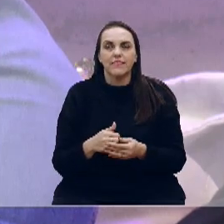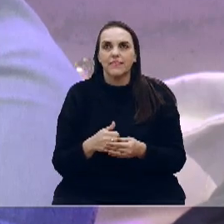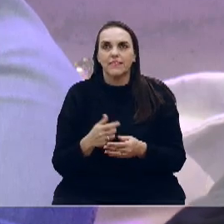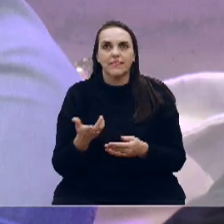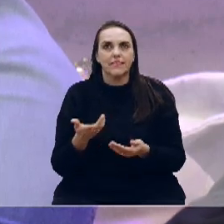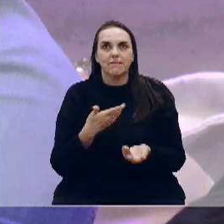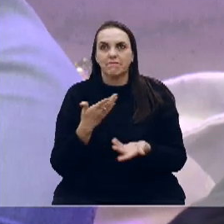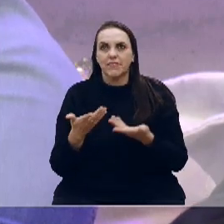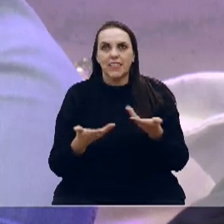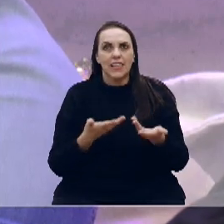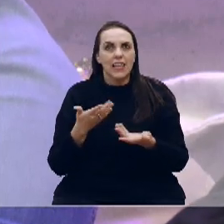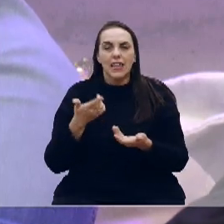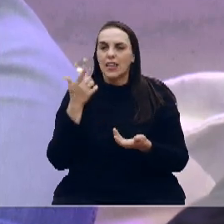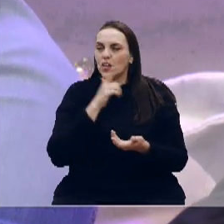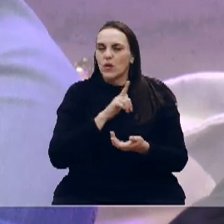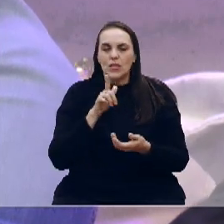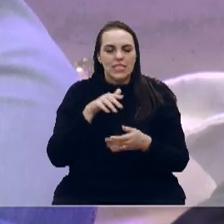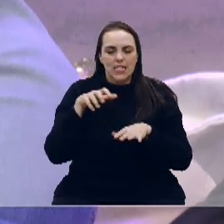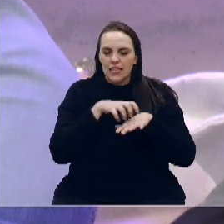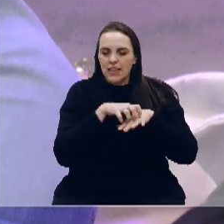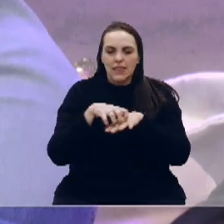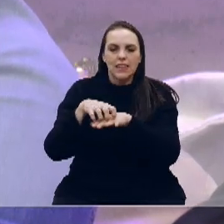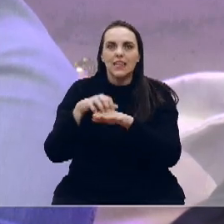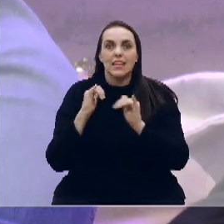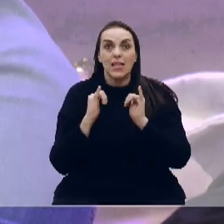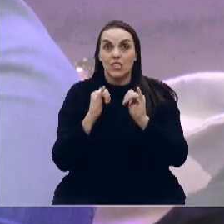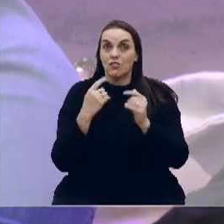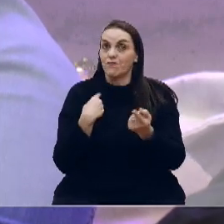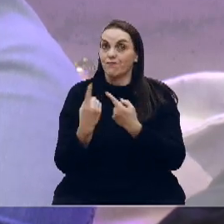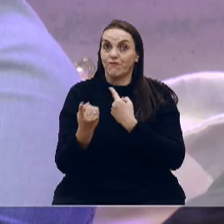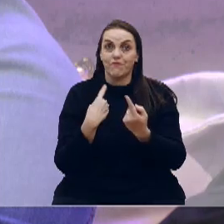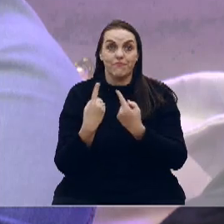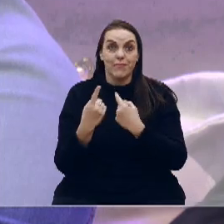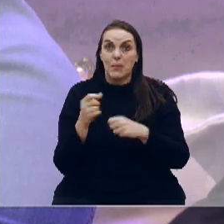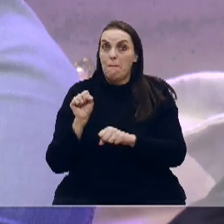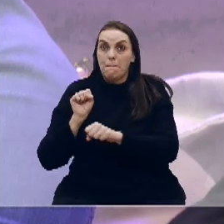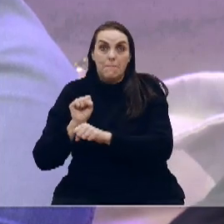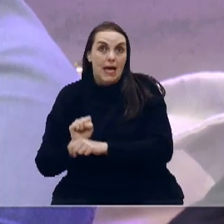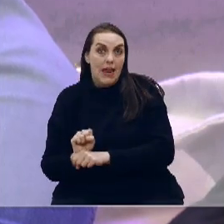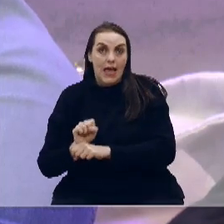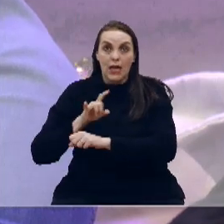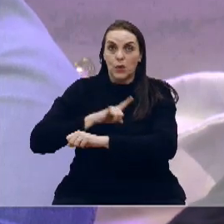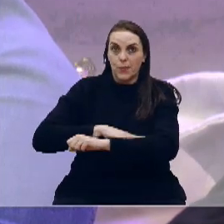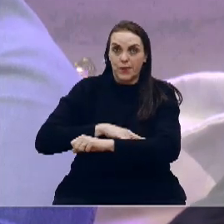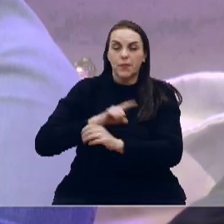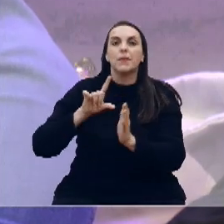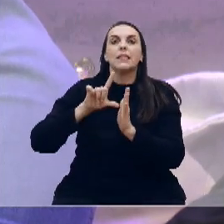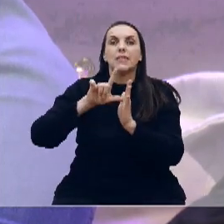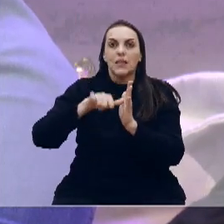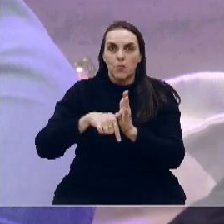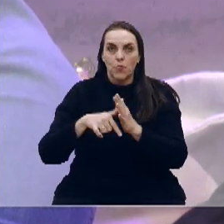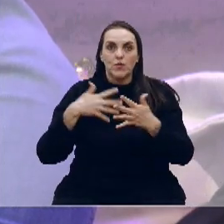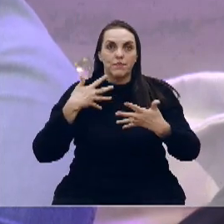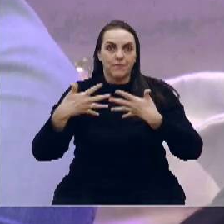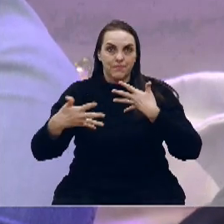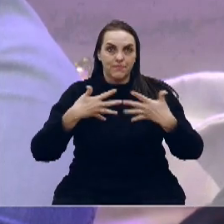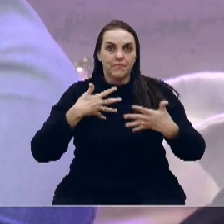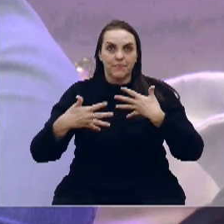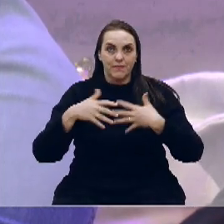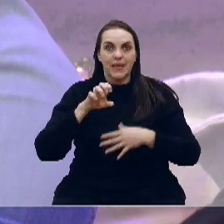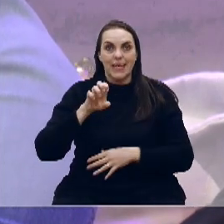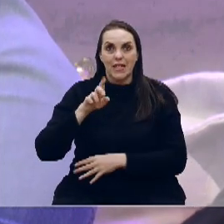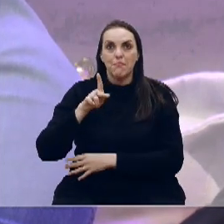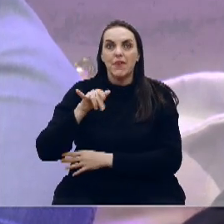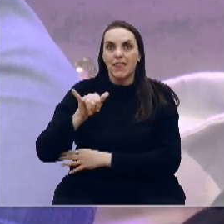né, se tu tá no trajeto, não tem como parar e ir no banheiro, mas depois com a implantação ali dos EPIs, né,